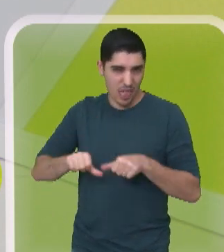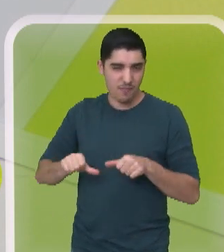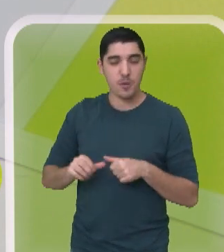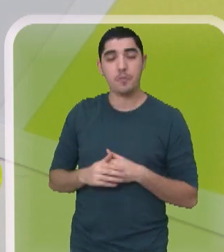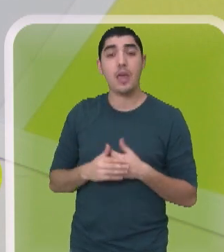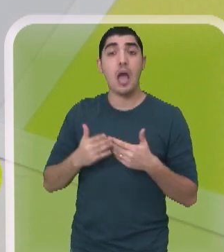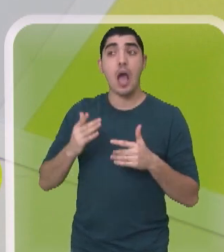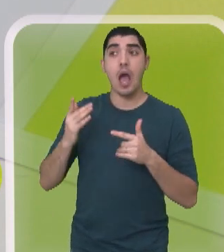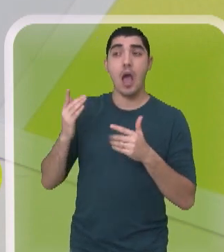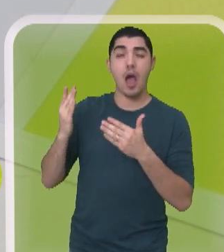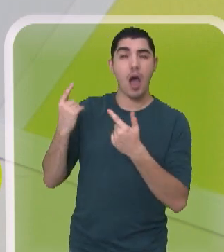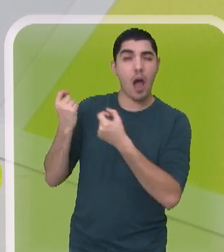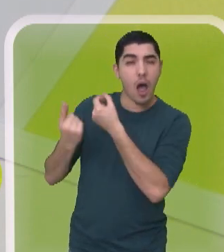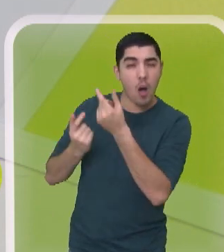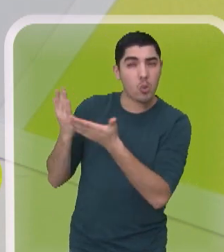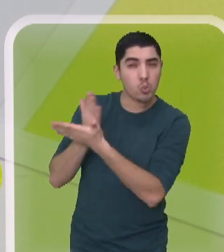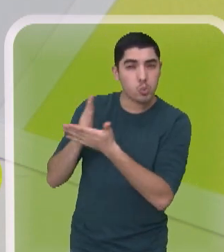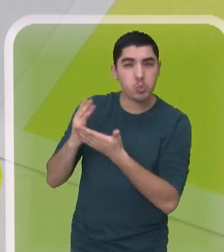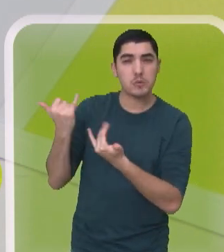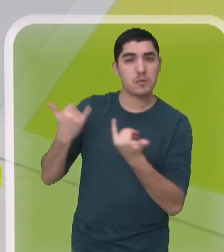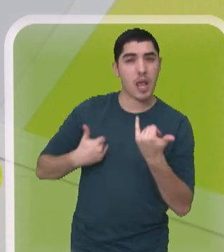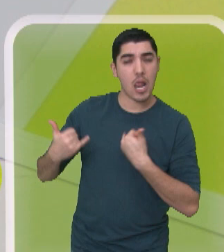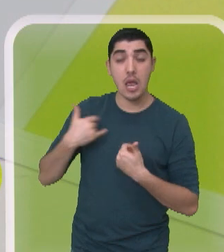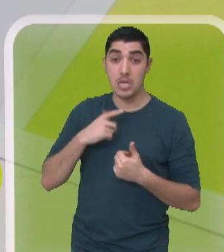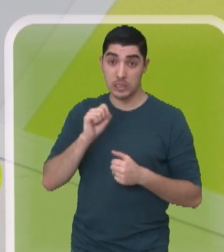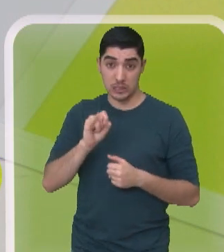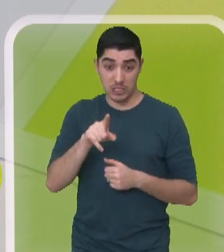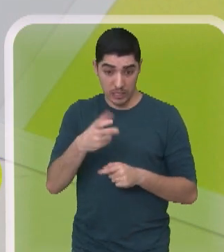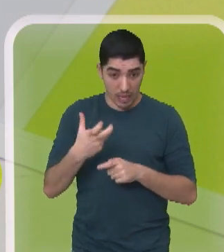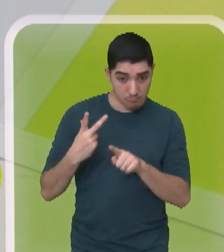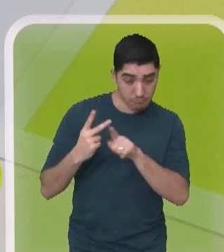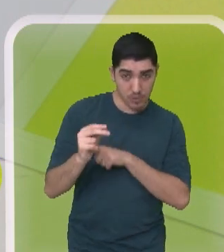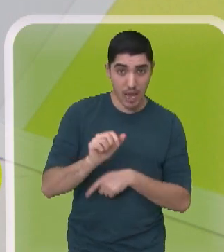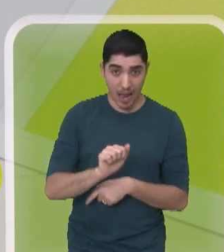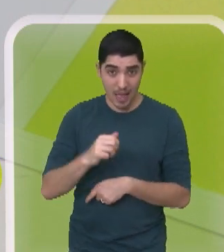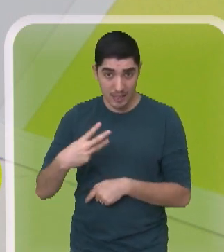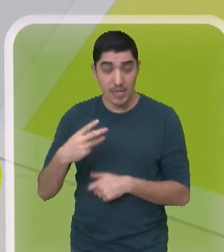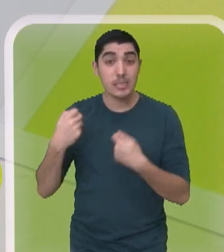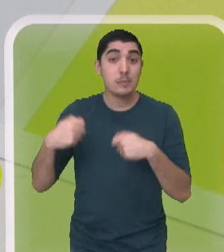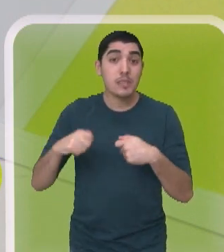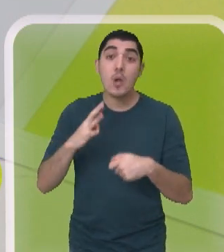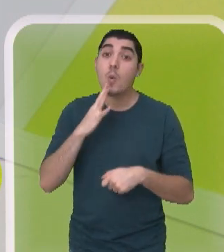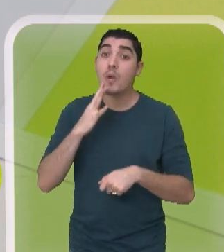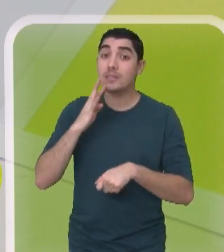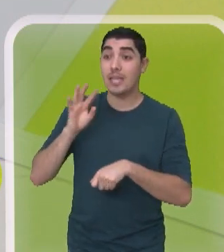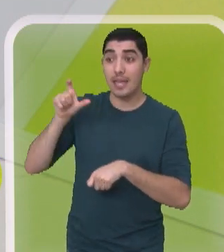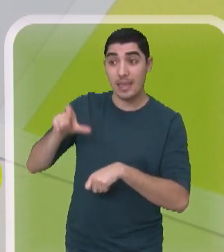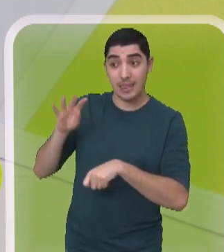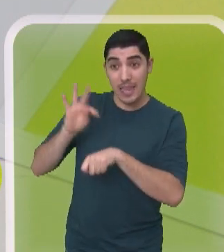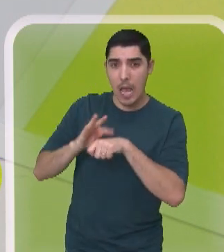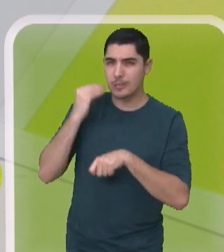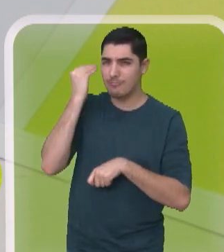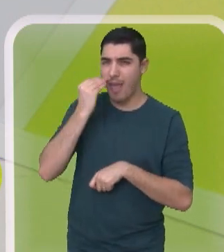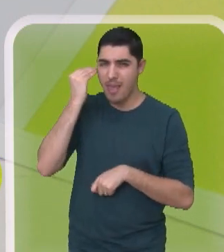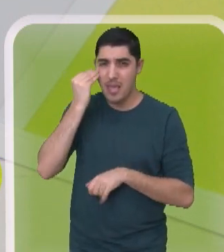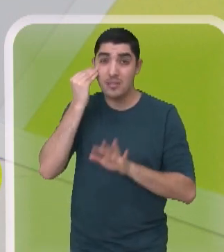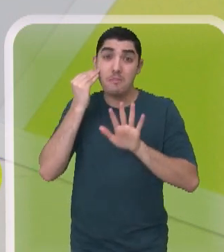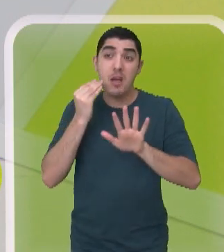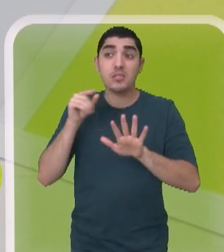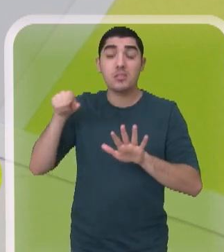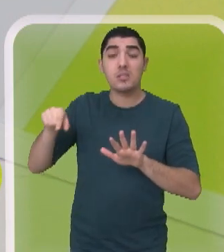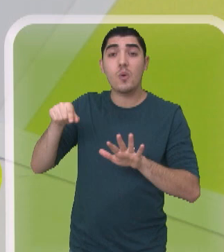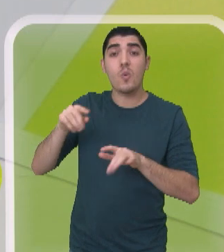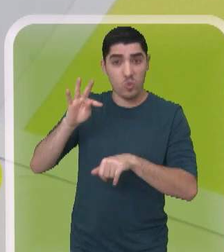para você ter sucesso numa Série A3, você tem que ter um técnico conhecedor da divisão. O Maxandro não tem